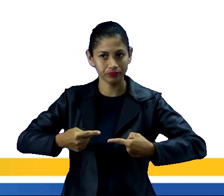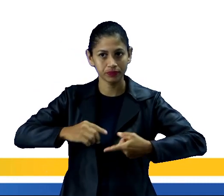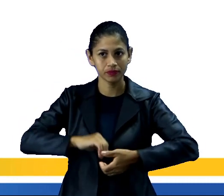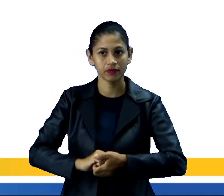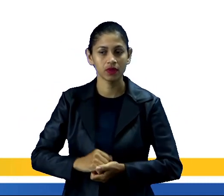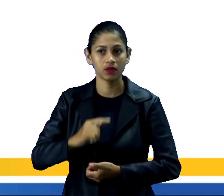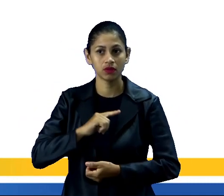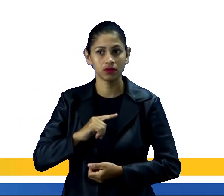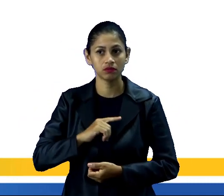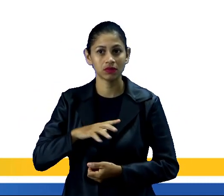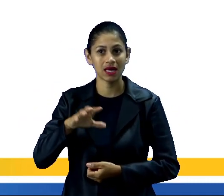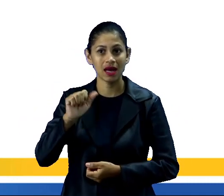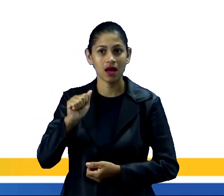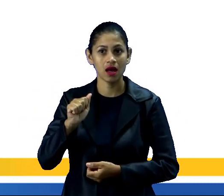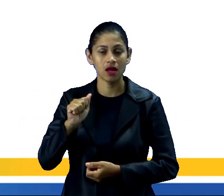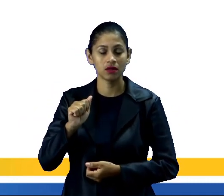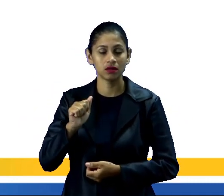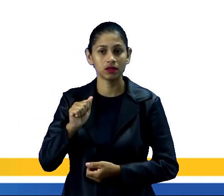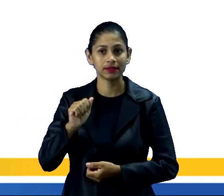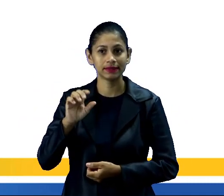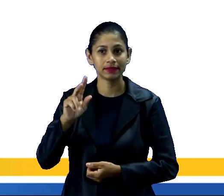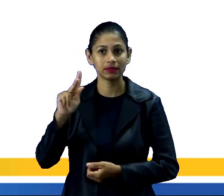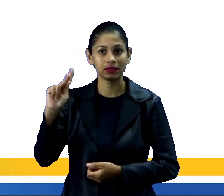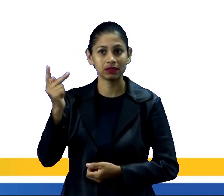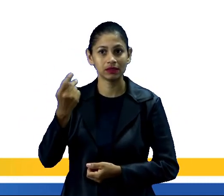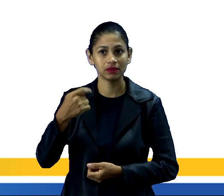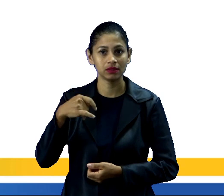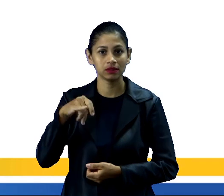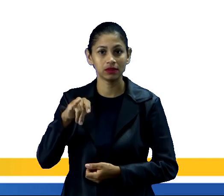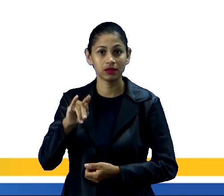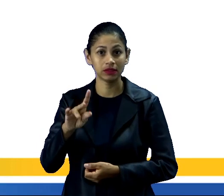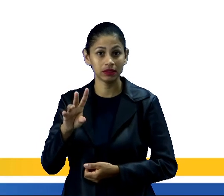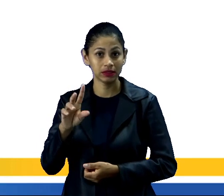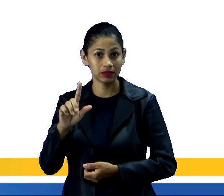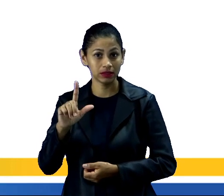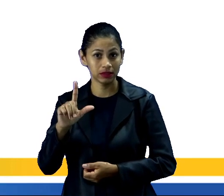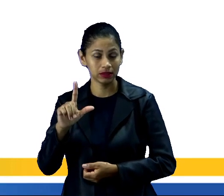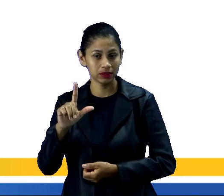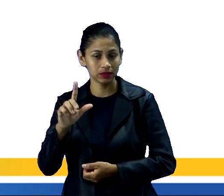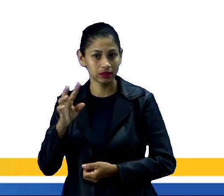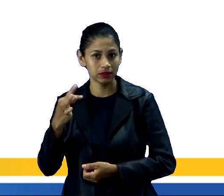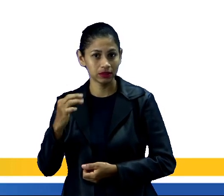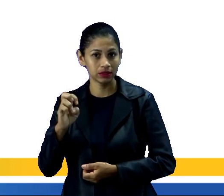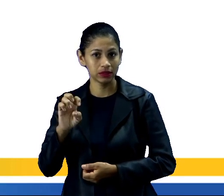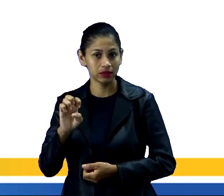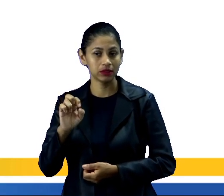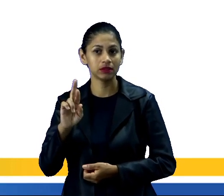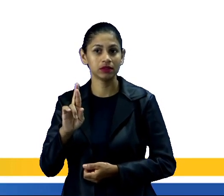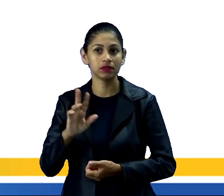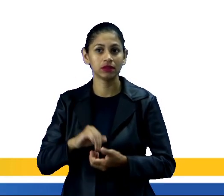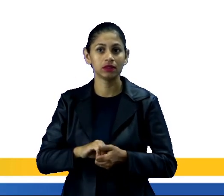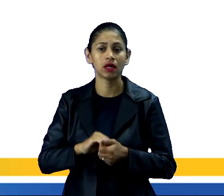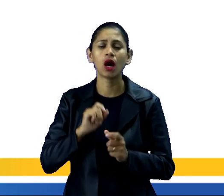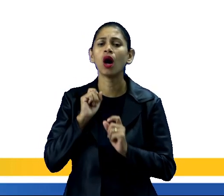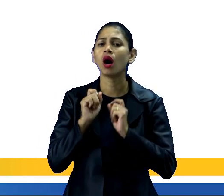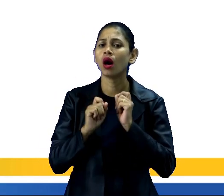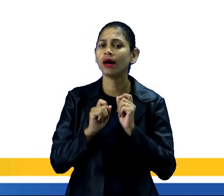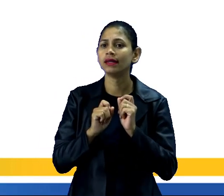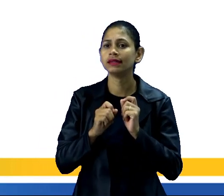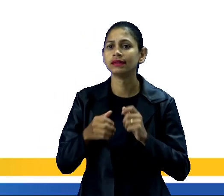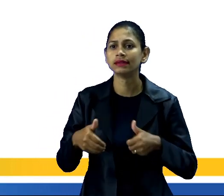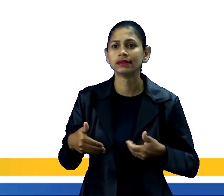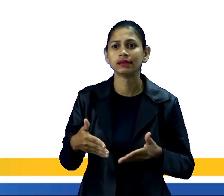era austríaco, né, ele foi soldado aí na Primeira Guerra Mundial e no seu fim ele alistou-se ali no Partido dos Trabalhadores Alemães. Os